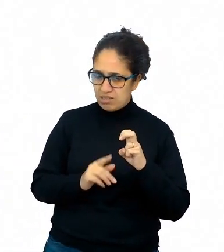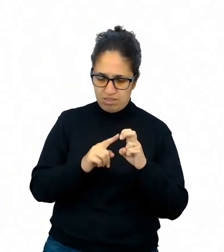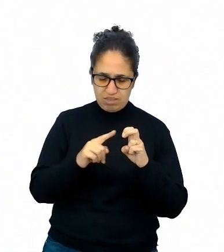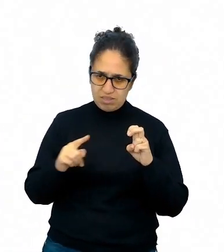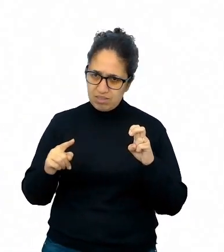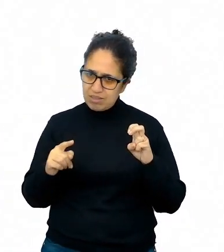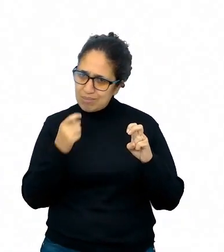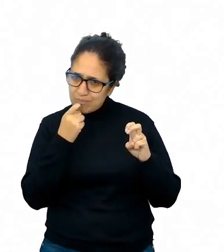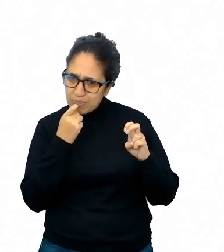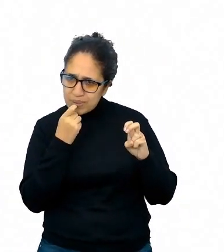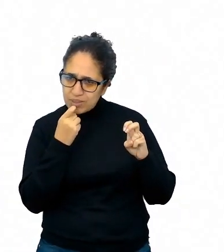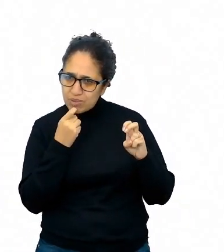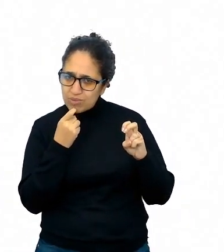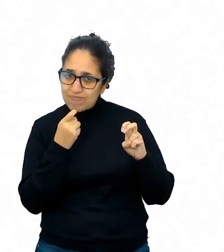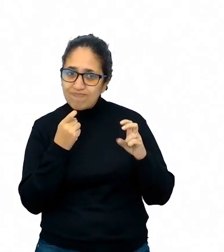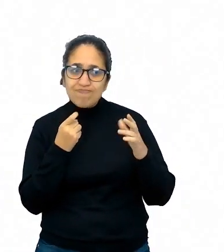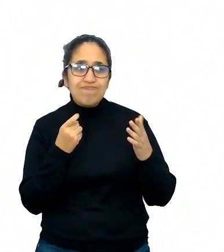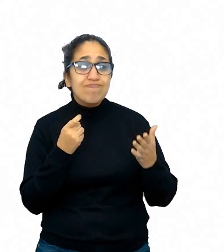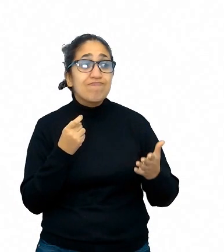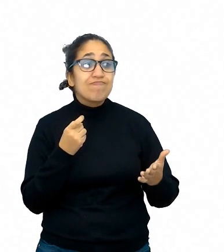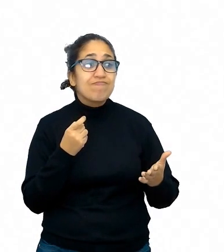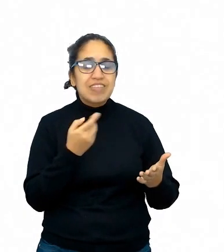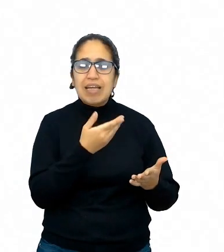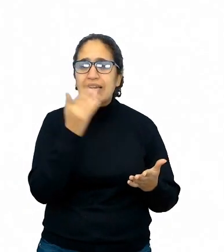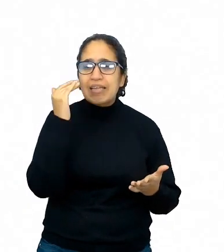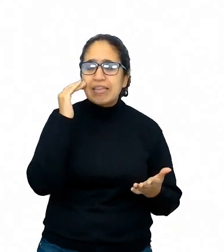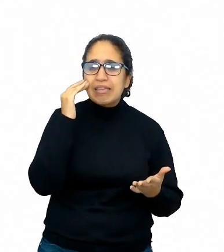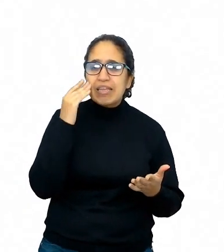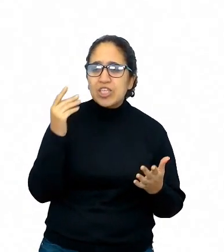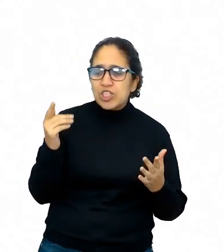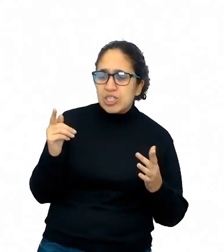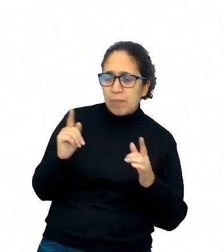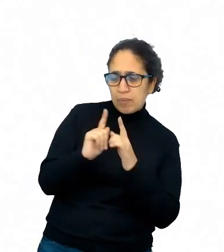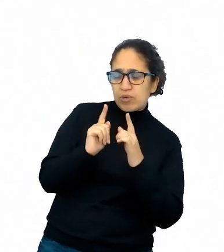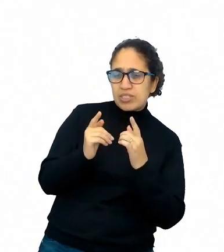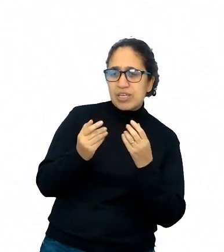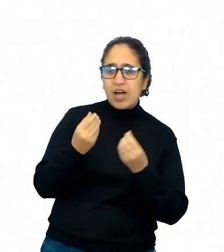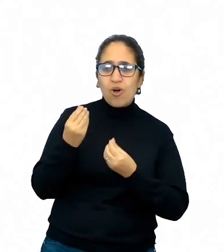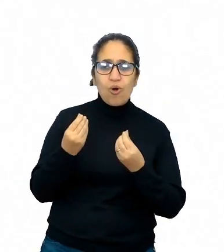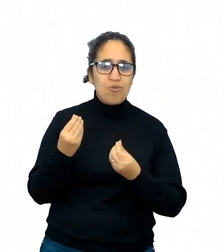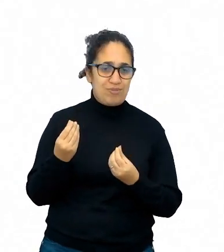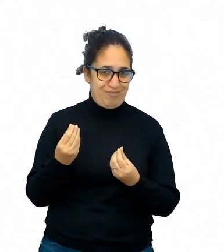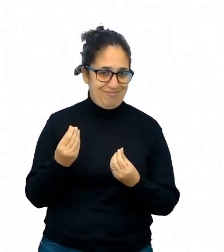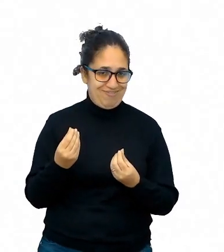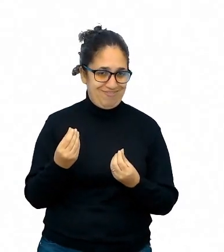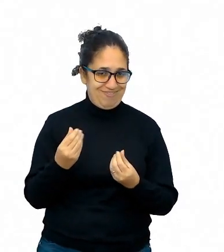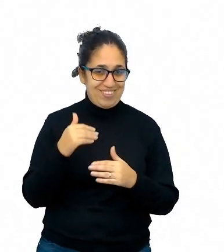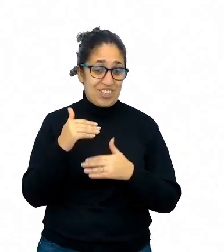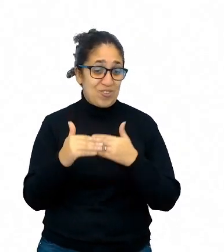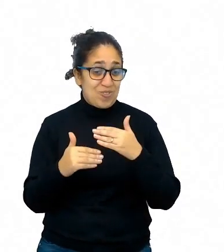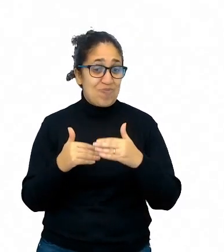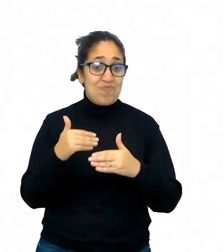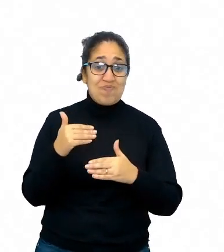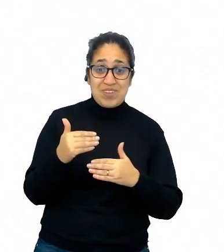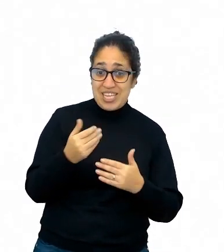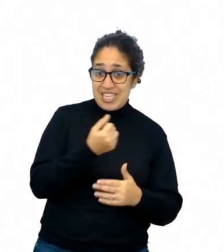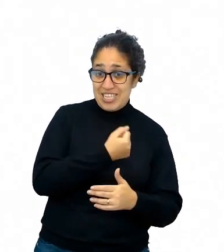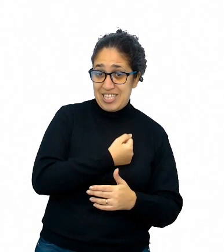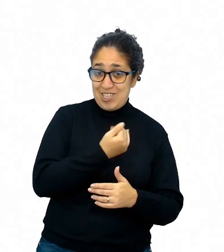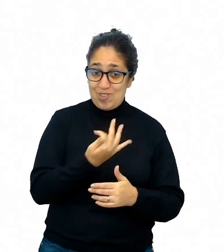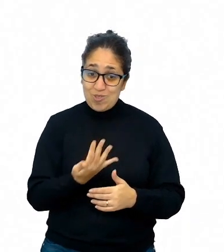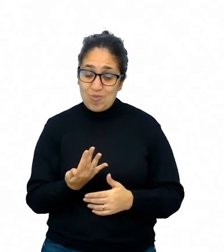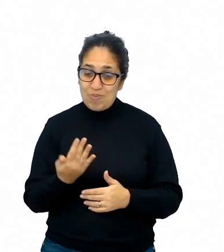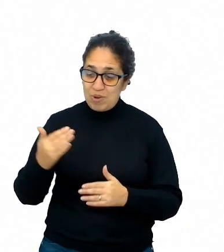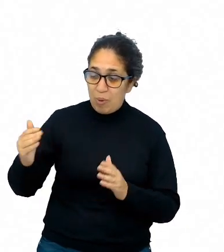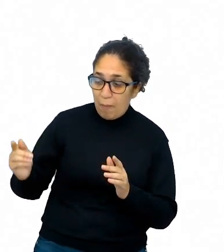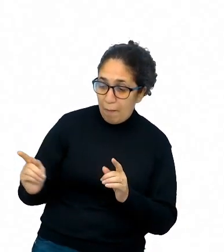próximo do 20? Como será que ele entende essa aproximação? E a gente começa a lidar com esses números